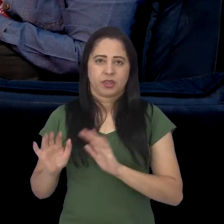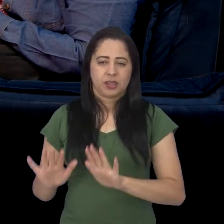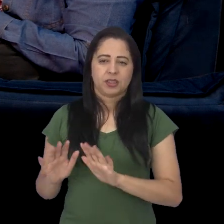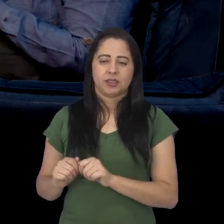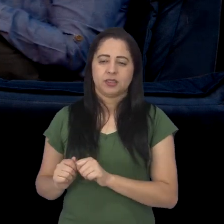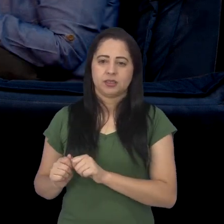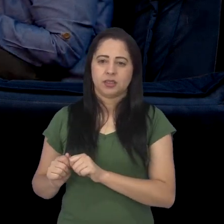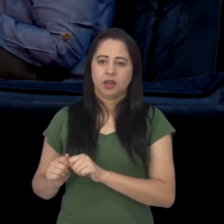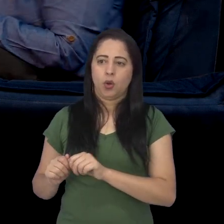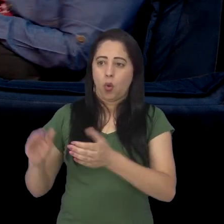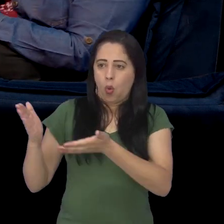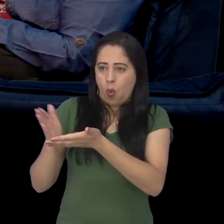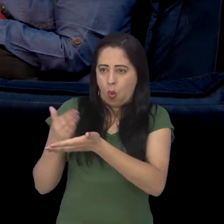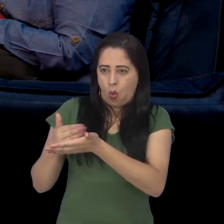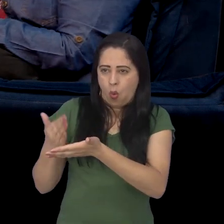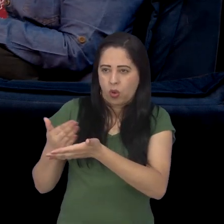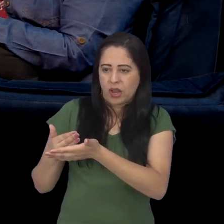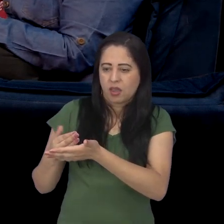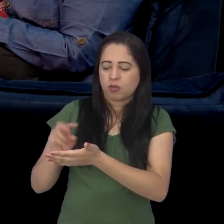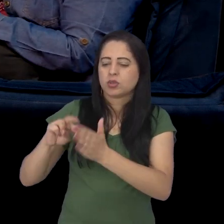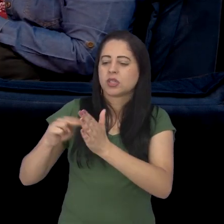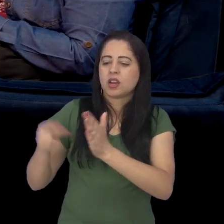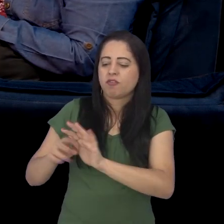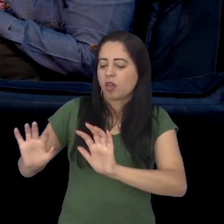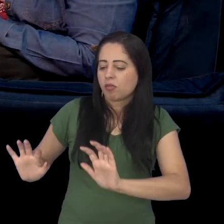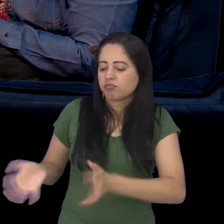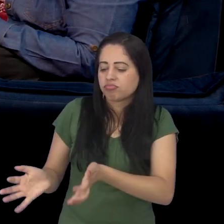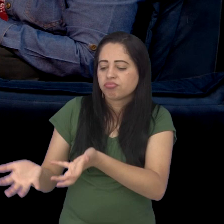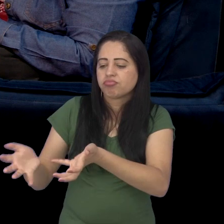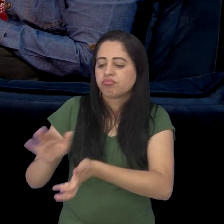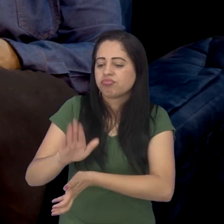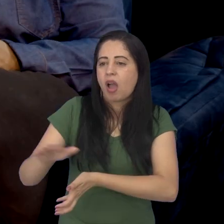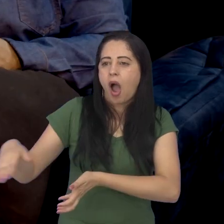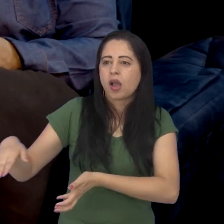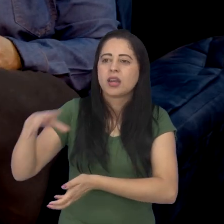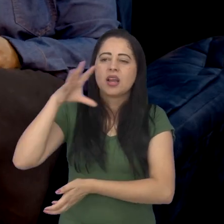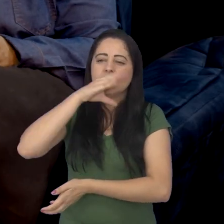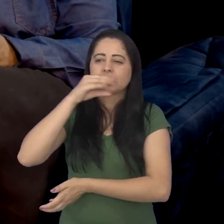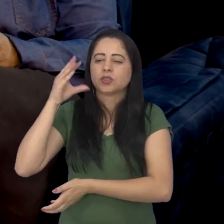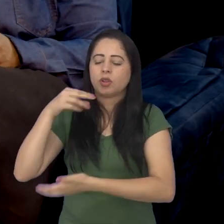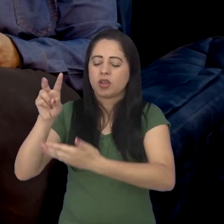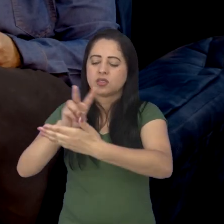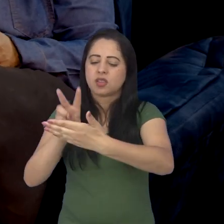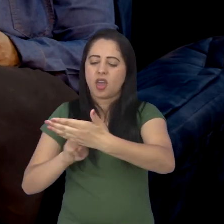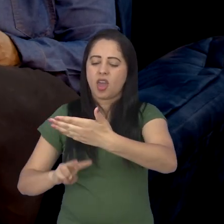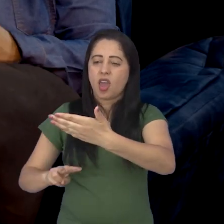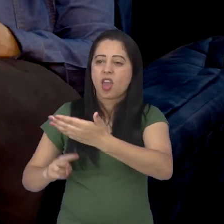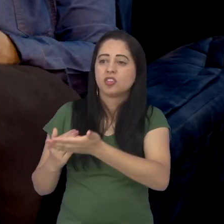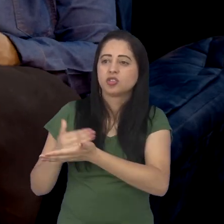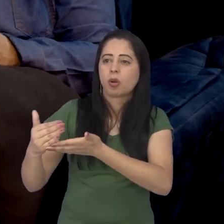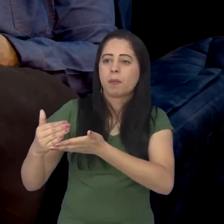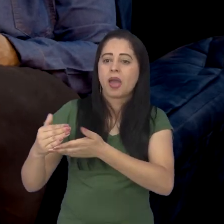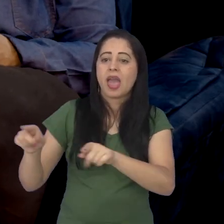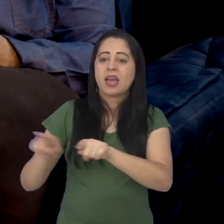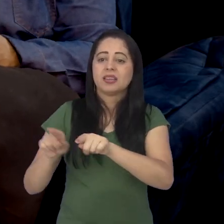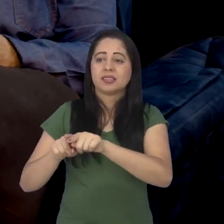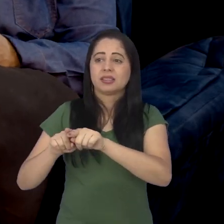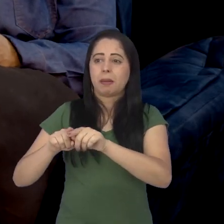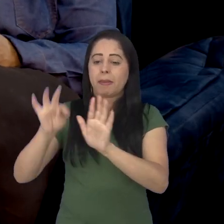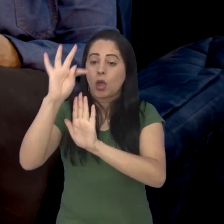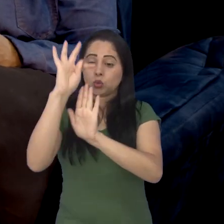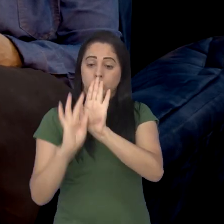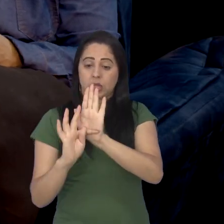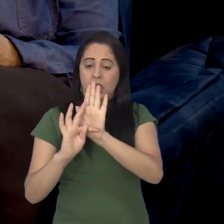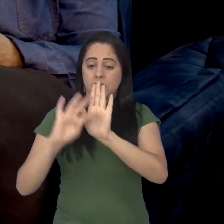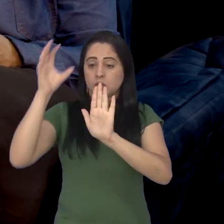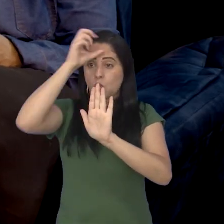ele é lindo. E falando em livros paradidáticos, né, que é essa coisa de apoio, né, você estimula